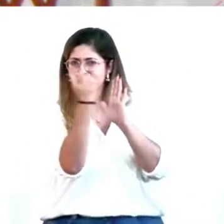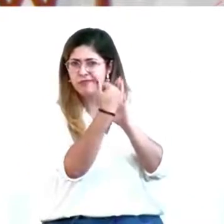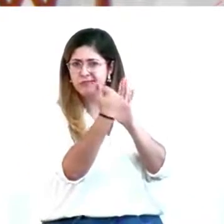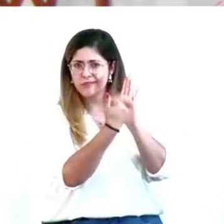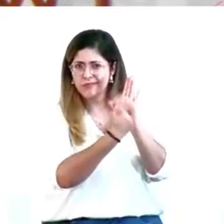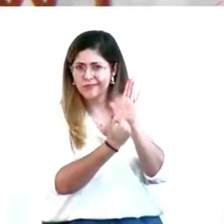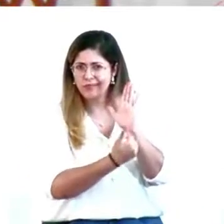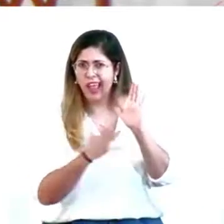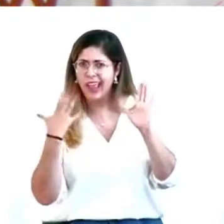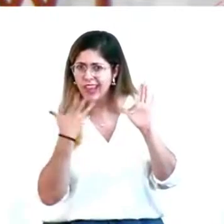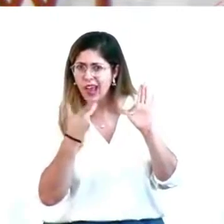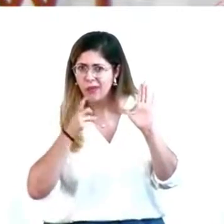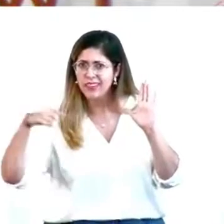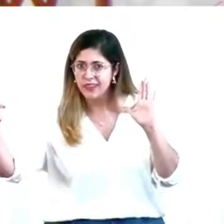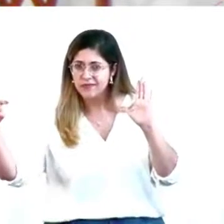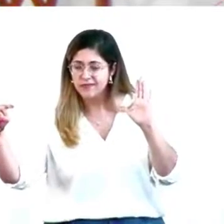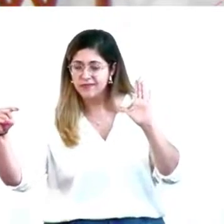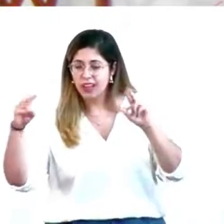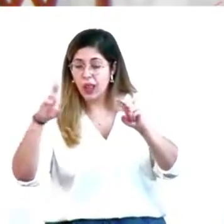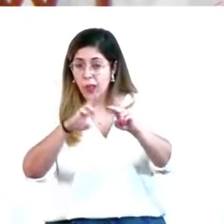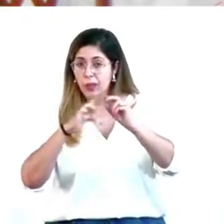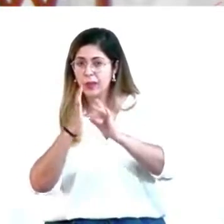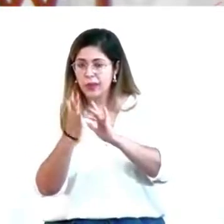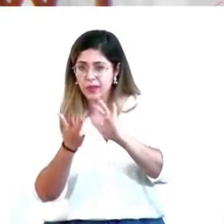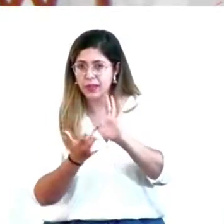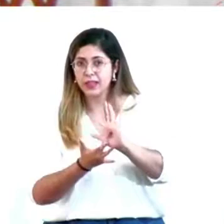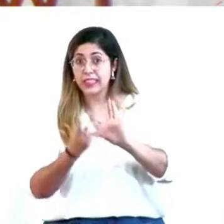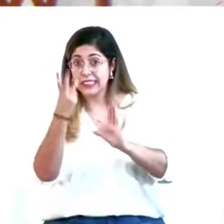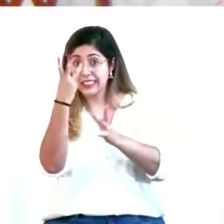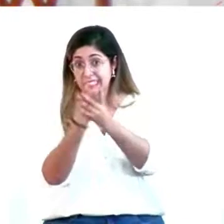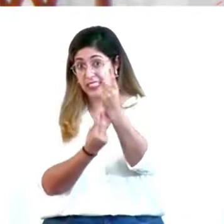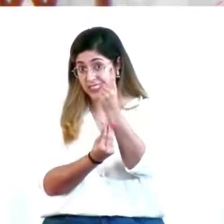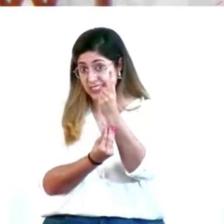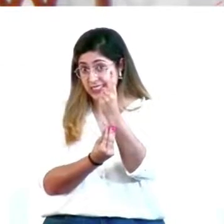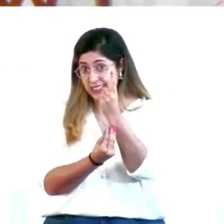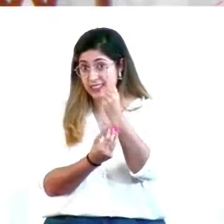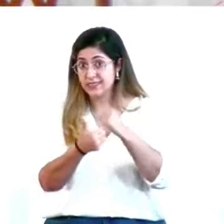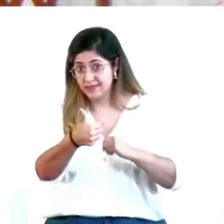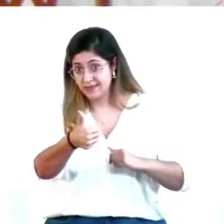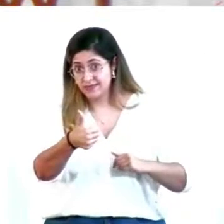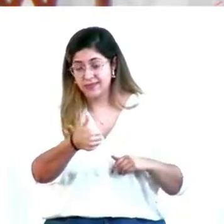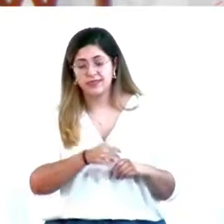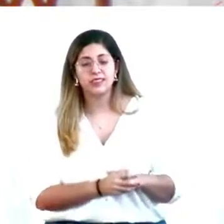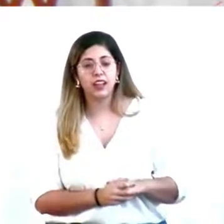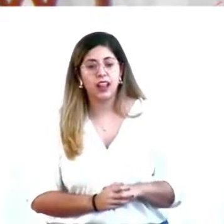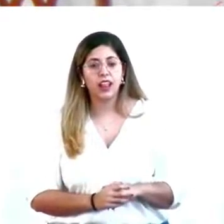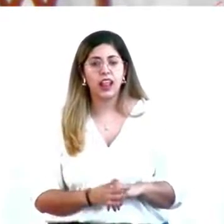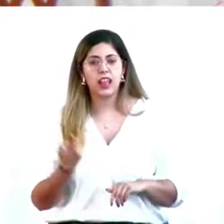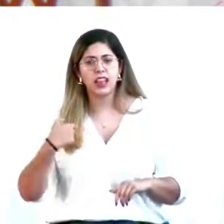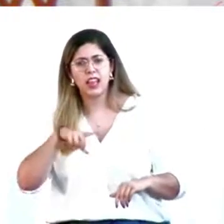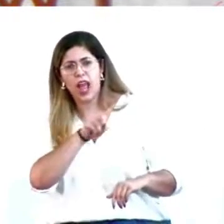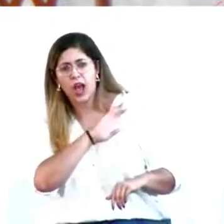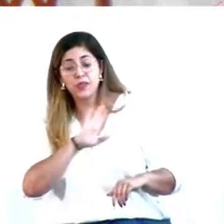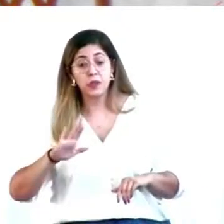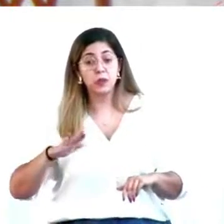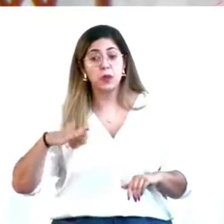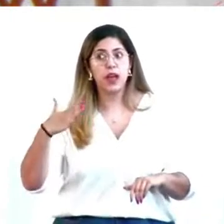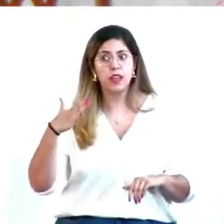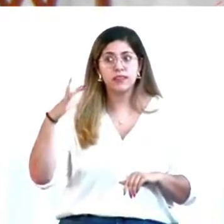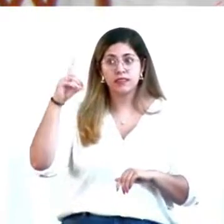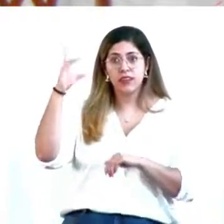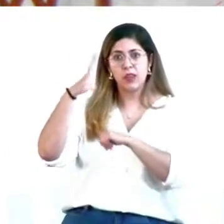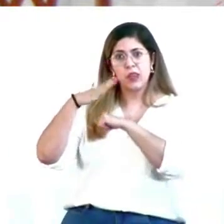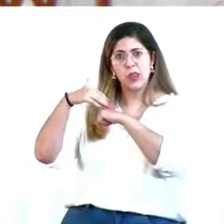isso, porque nós somos salvos numa ação trinitária de Deus. Quando Pai escolhe, o